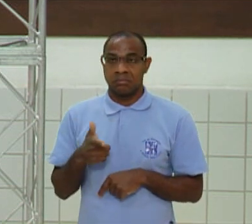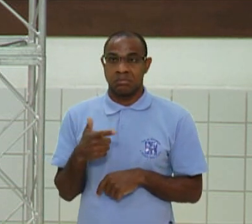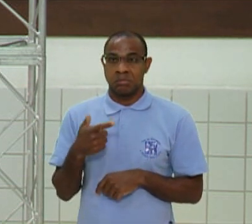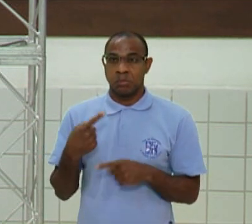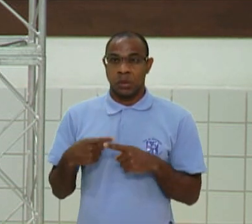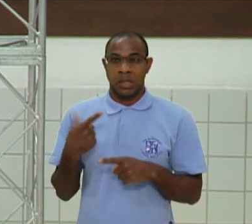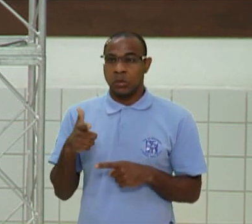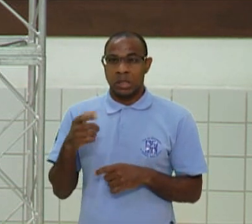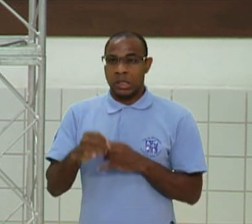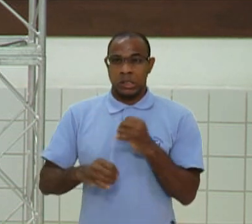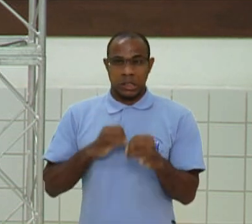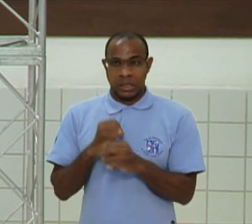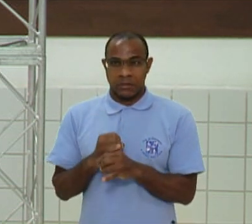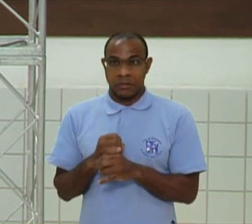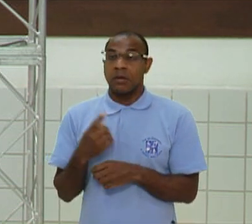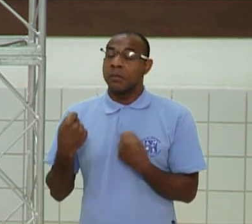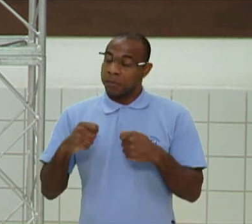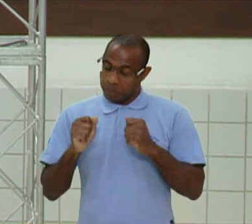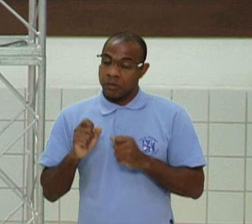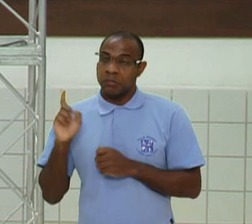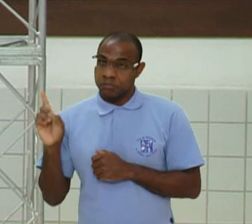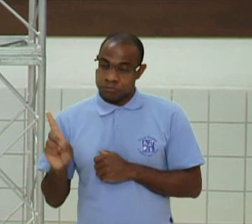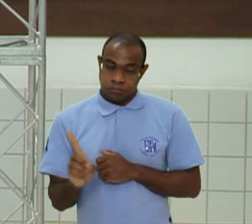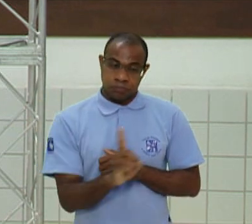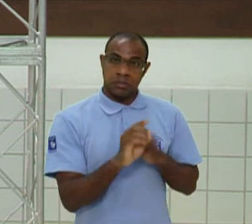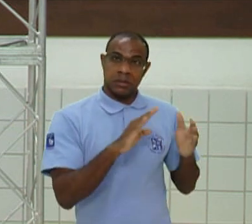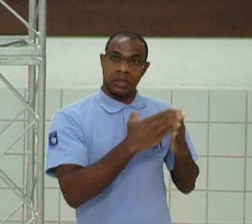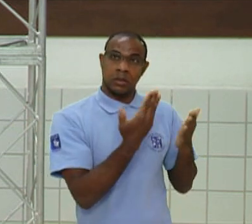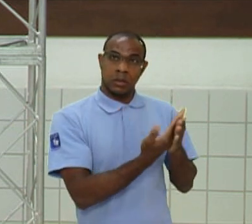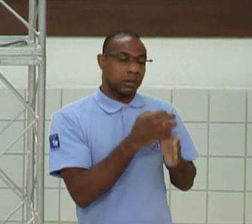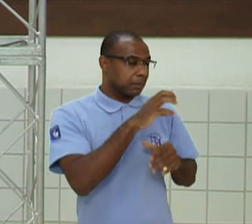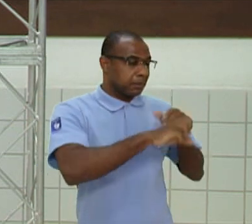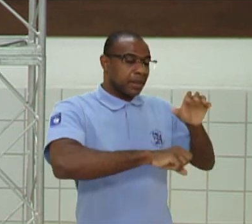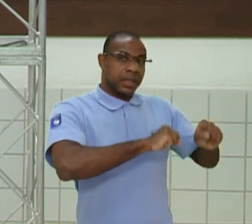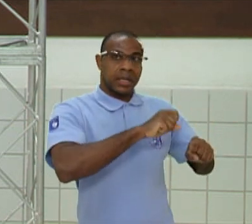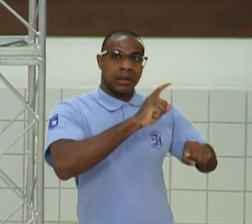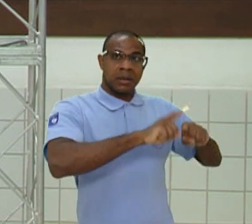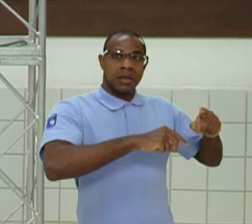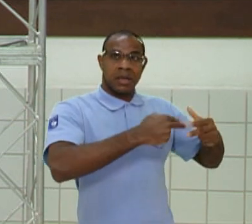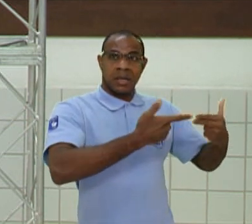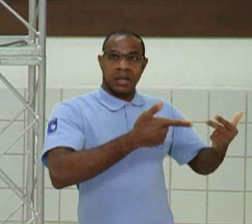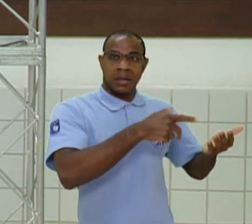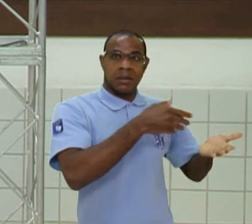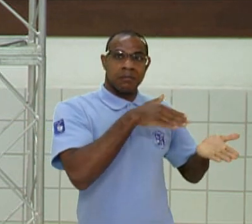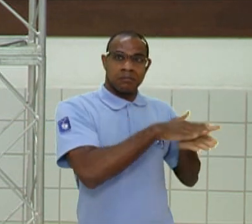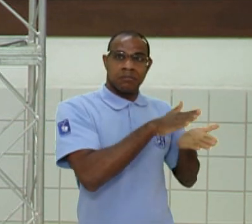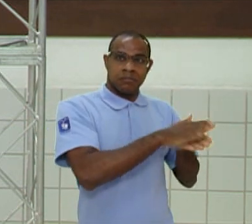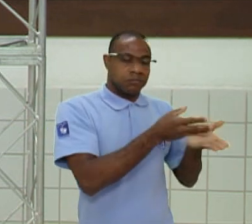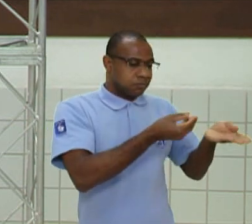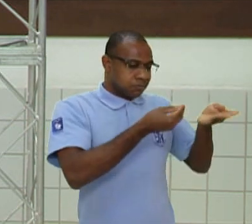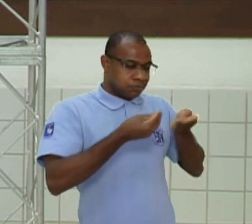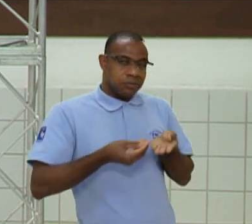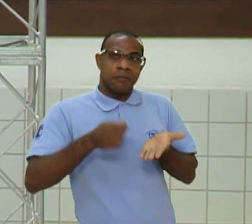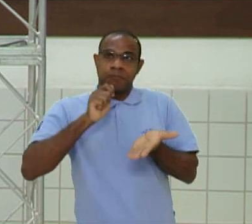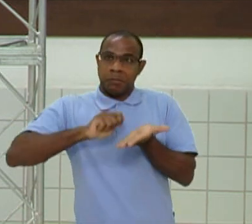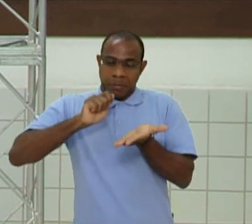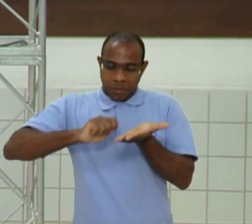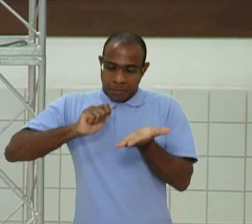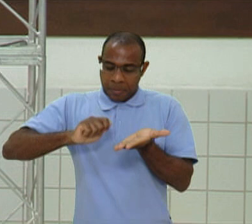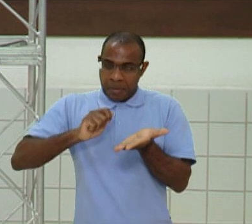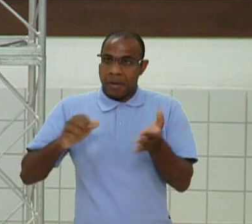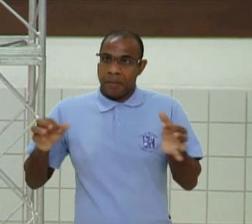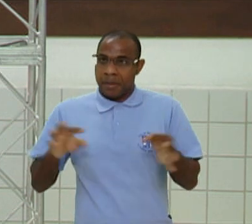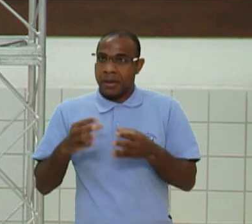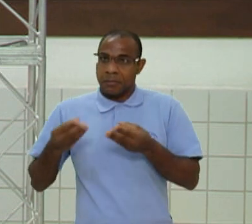internet, não deixe de pegar a atividade na sua escola. Tem lá um horário próprio, um dia próprio, porque afinal de contas a gente tem que manter